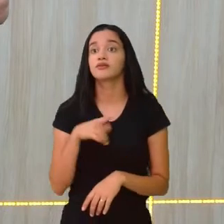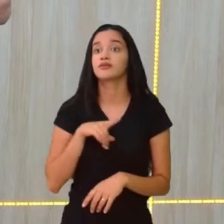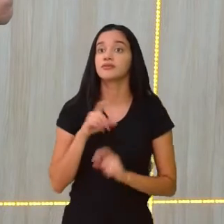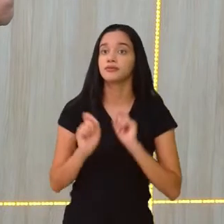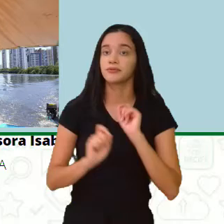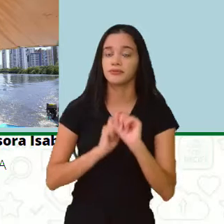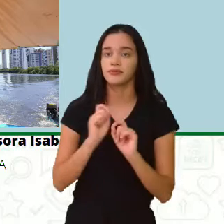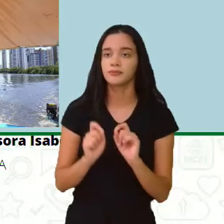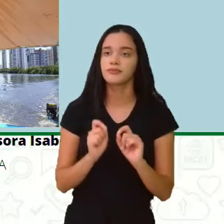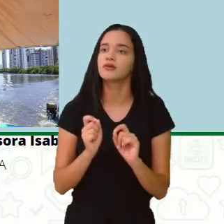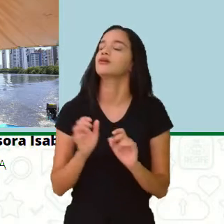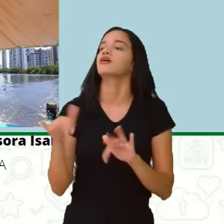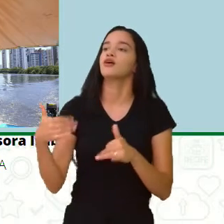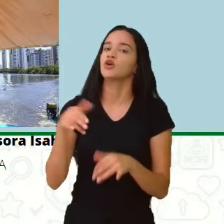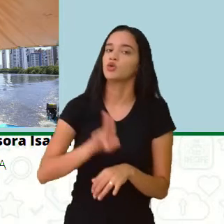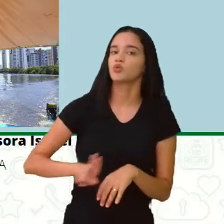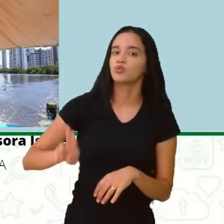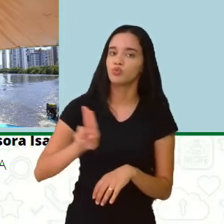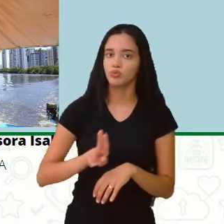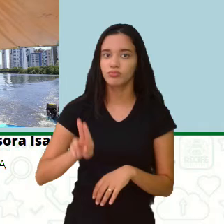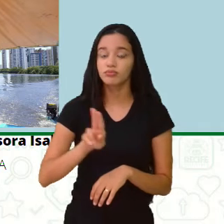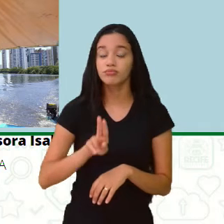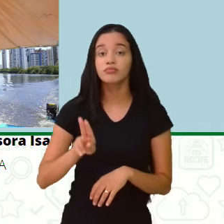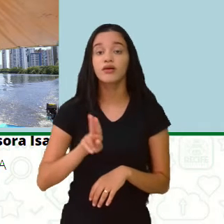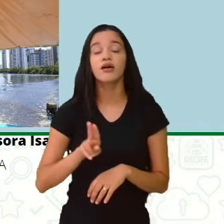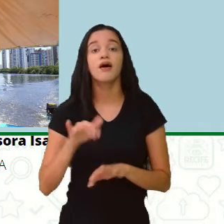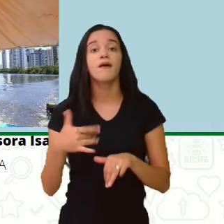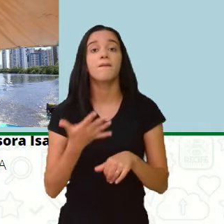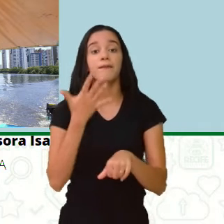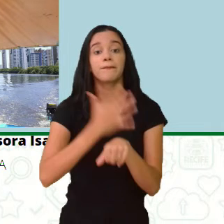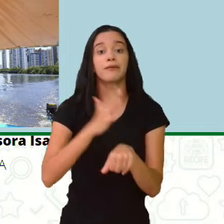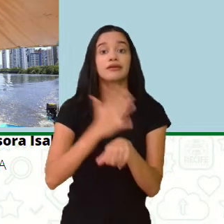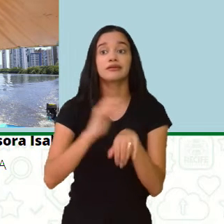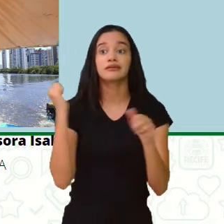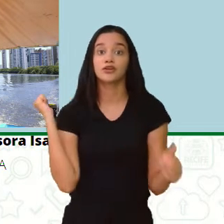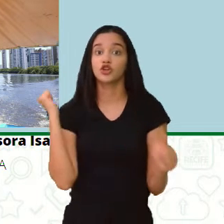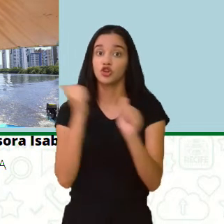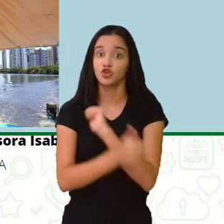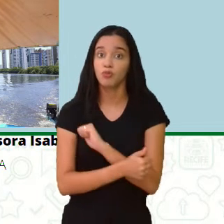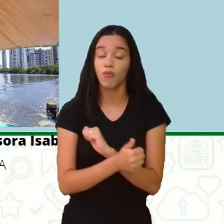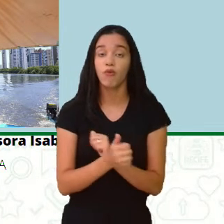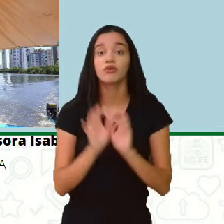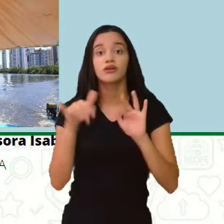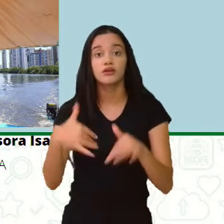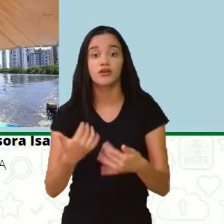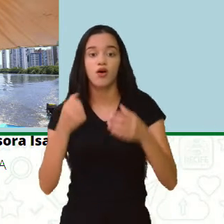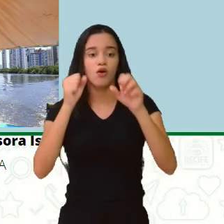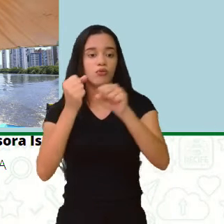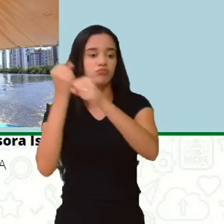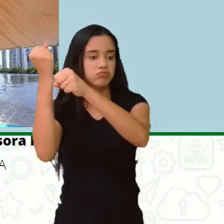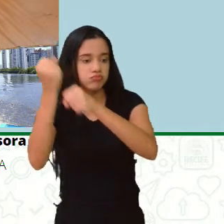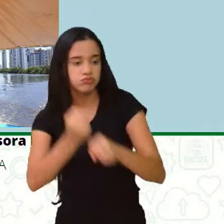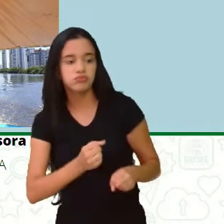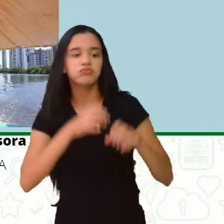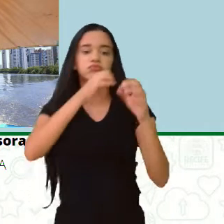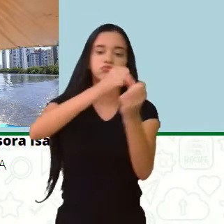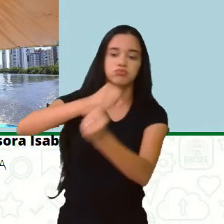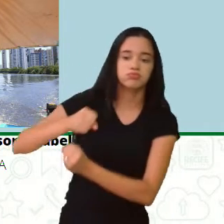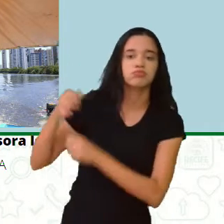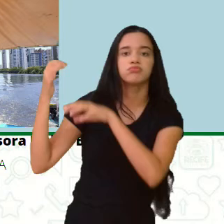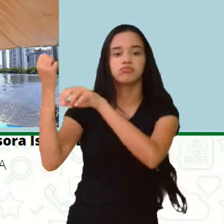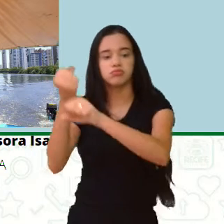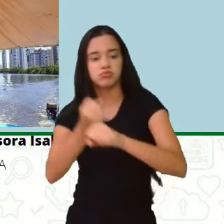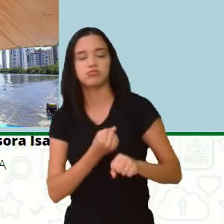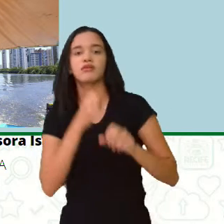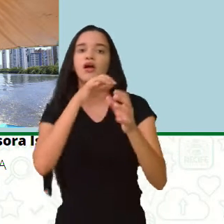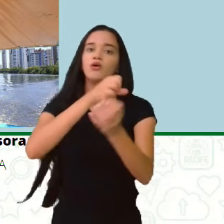utilizado, diante de tudo isso, ele ainda é utilizado para a prática de esportes. Então, o remo é muito presente aí